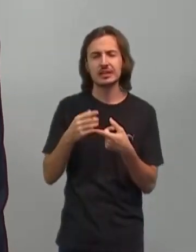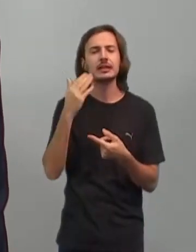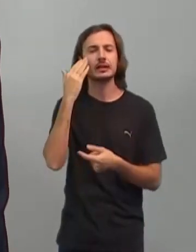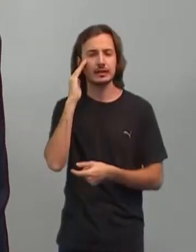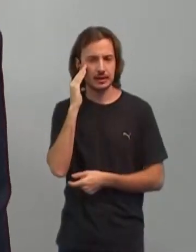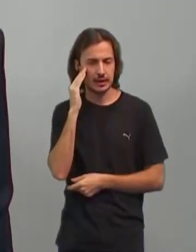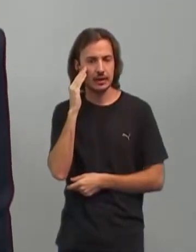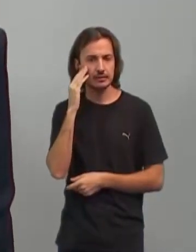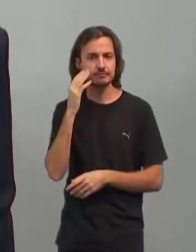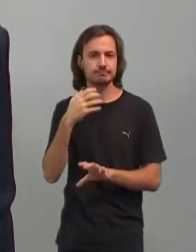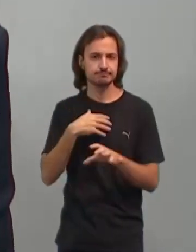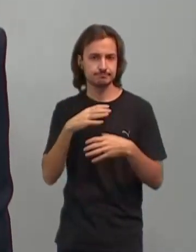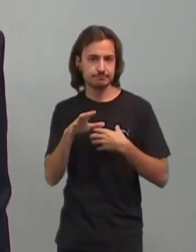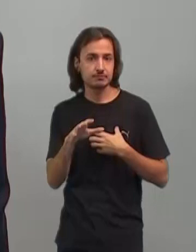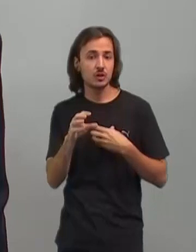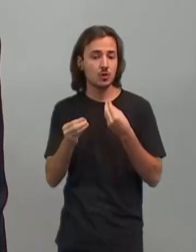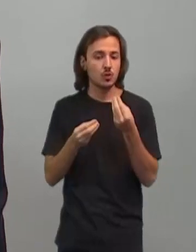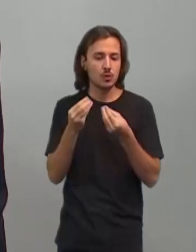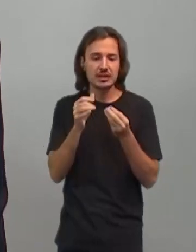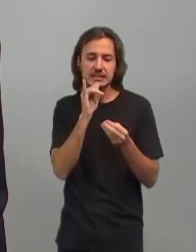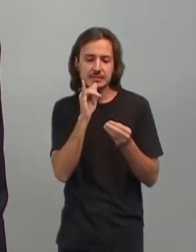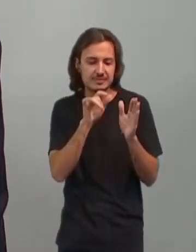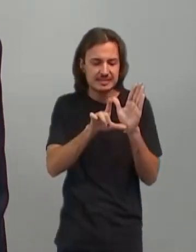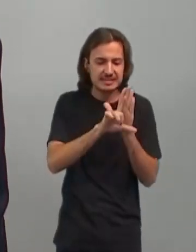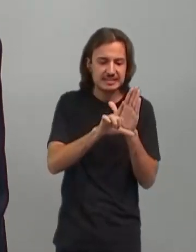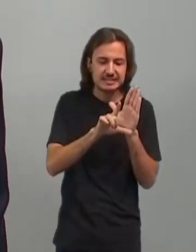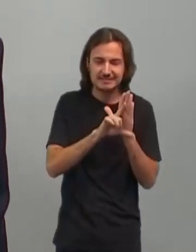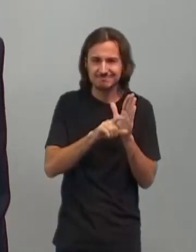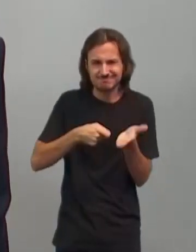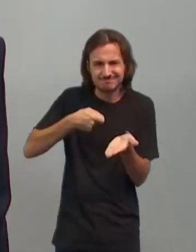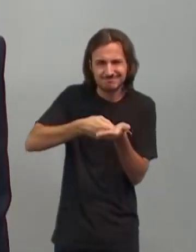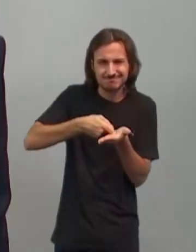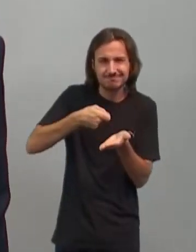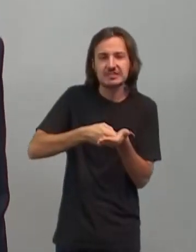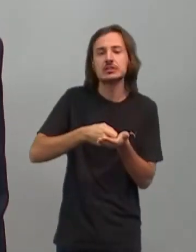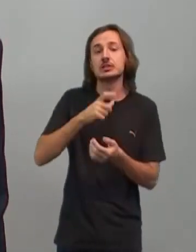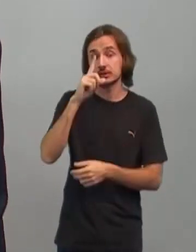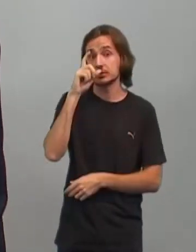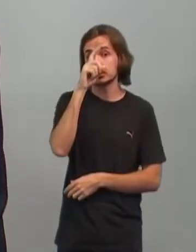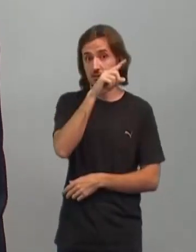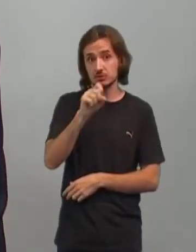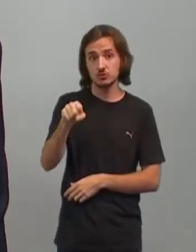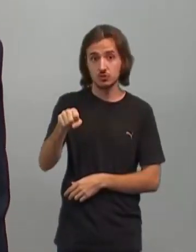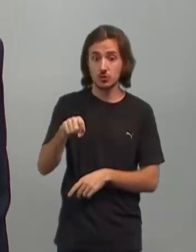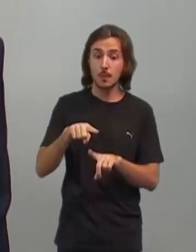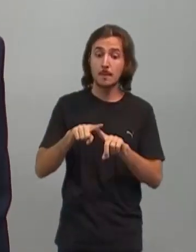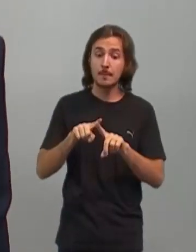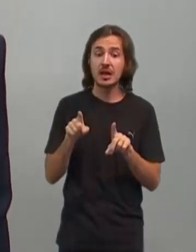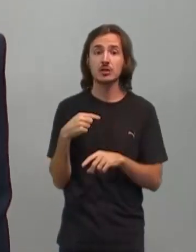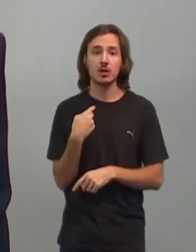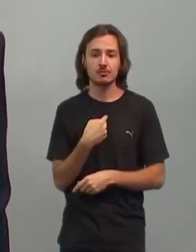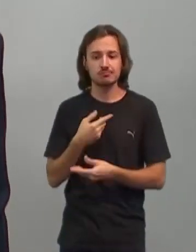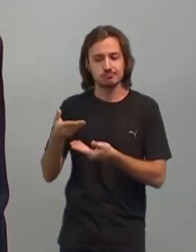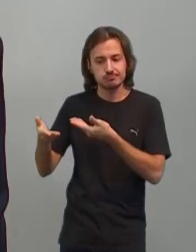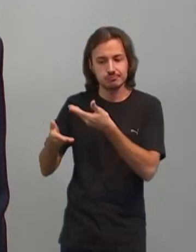aplicar essa lei, mas nós estamos em conversa com a Procuradoria do município.